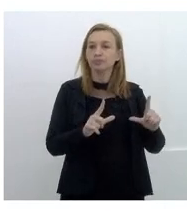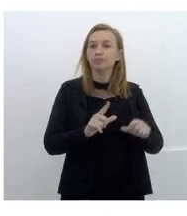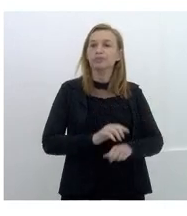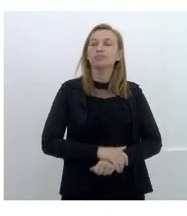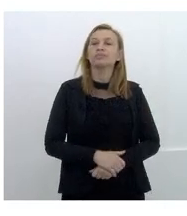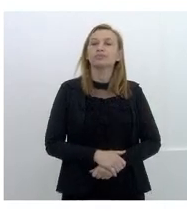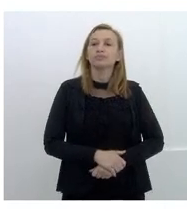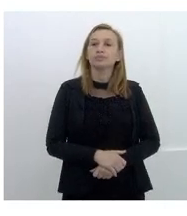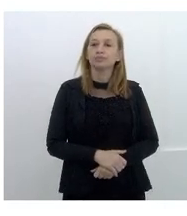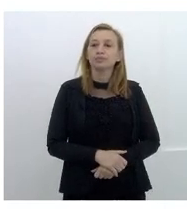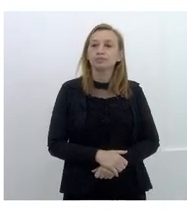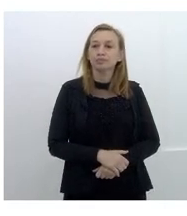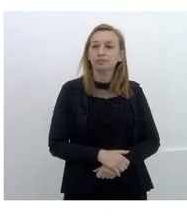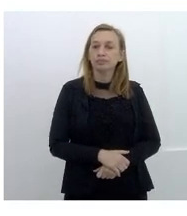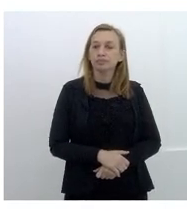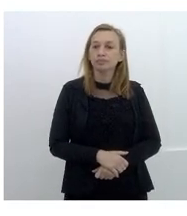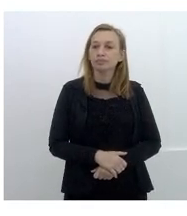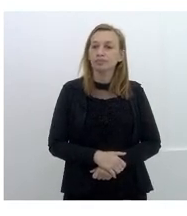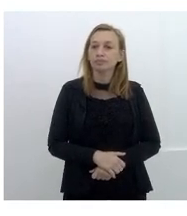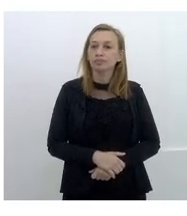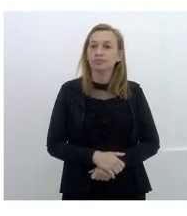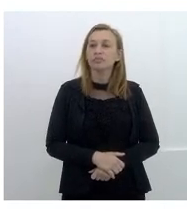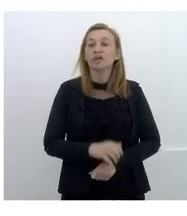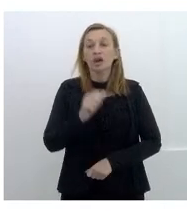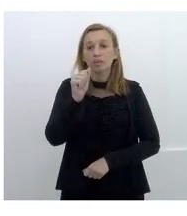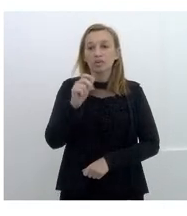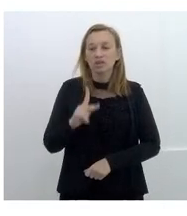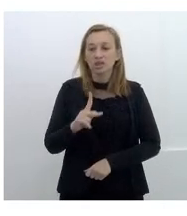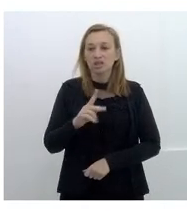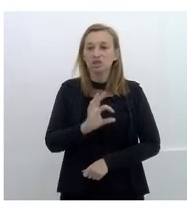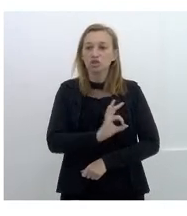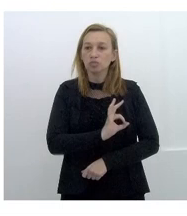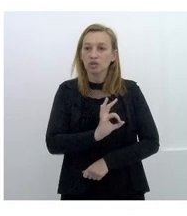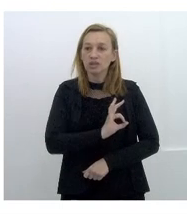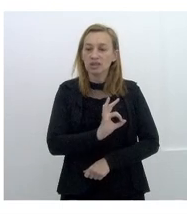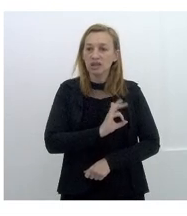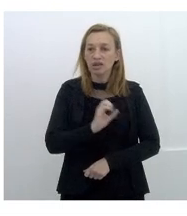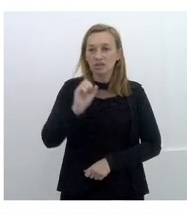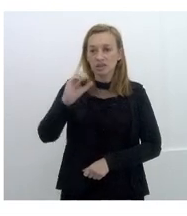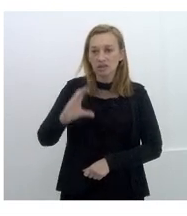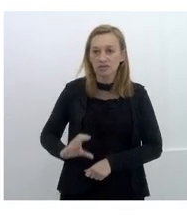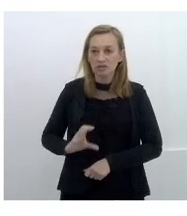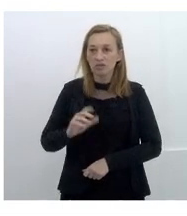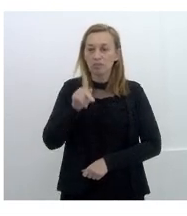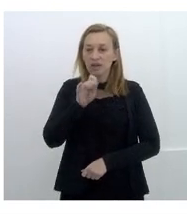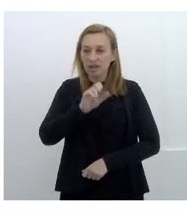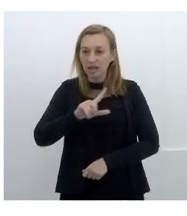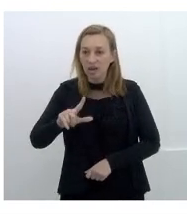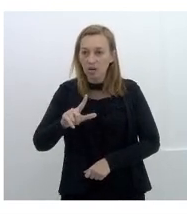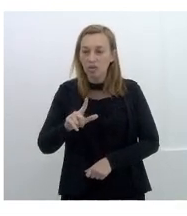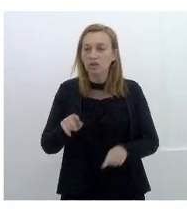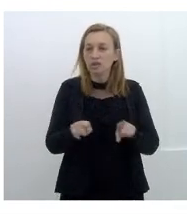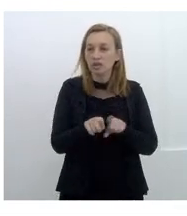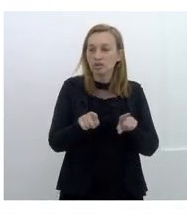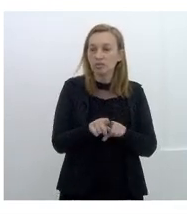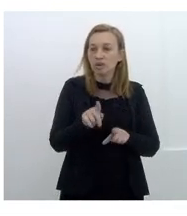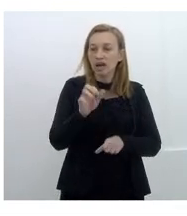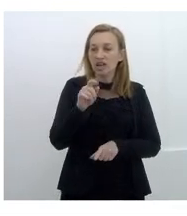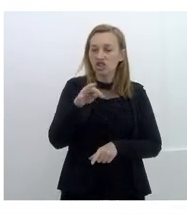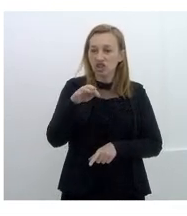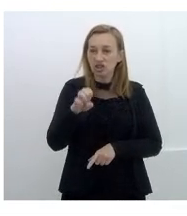gentileza a aposentadoria dos policiais civis policiais penais e agentes